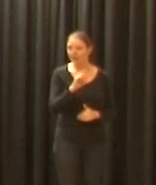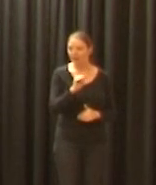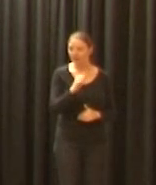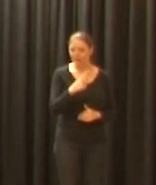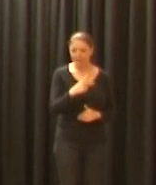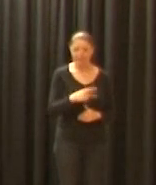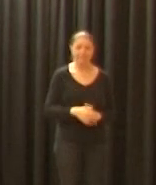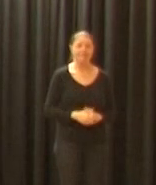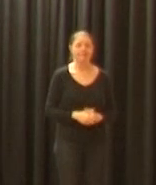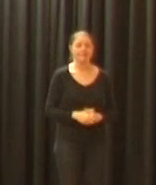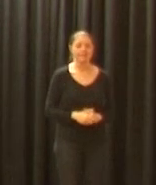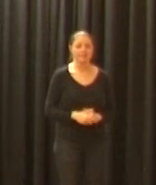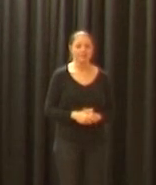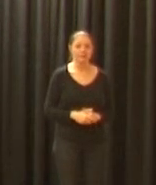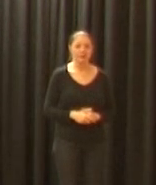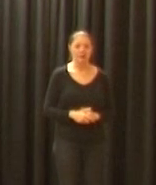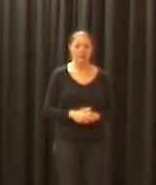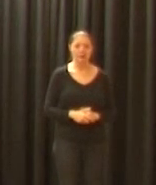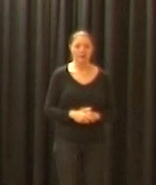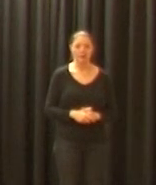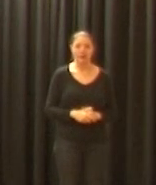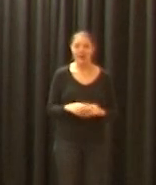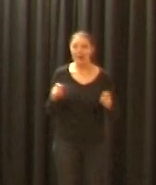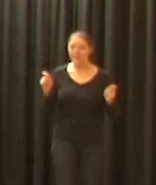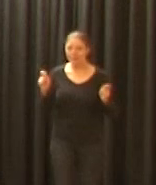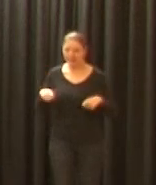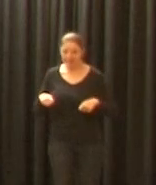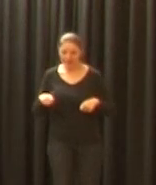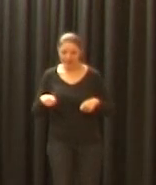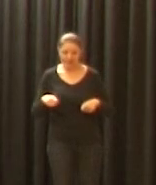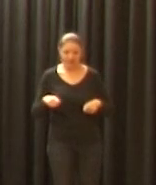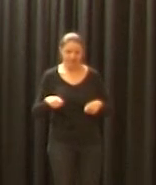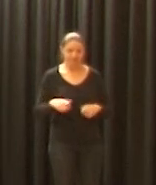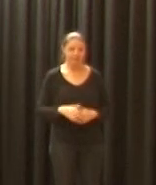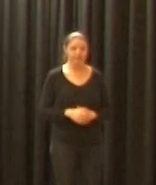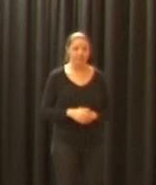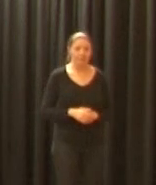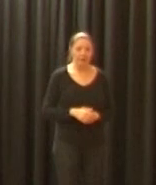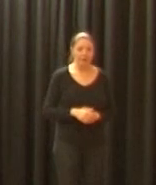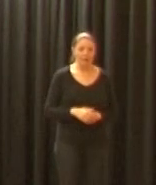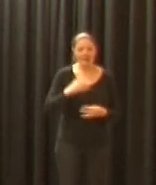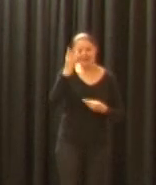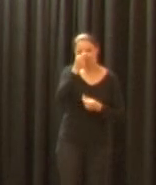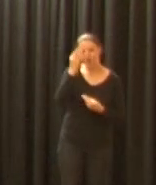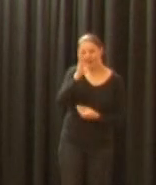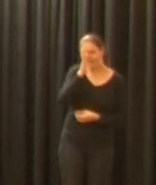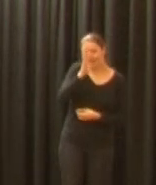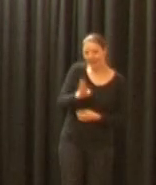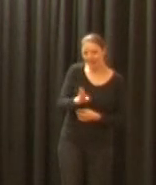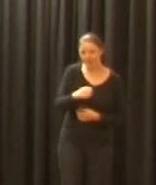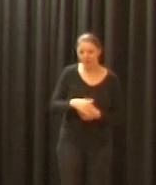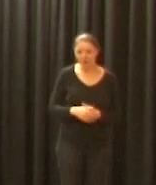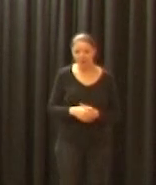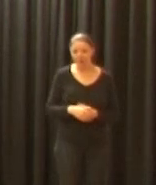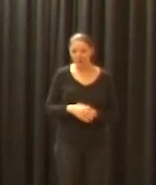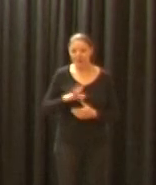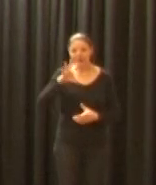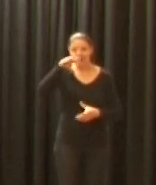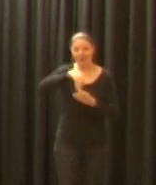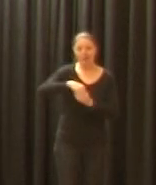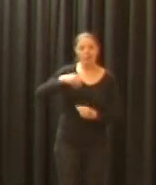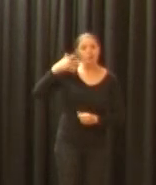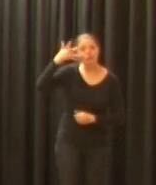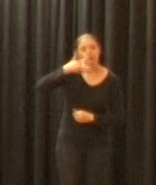a capacidade corporal, e a intersexualidade se entrelaça a partir de discursos normativos quanto